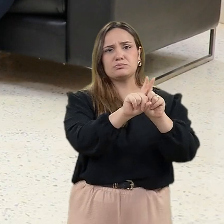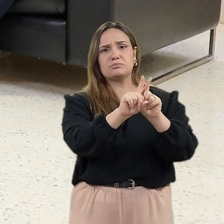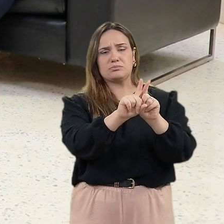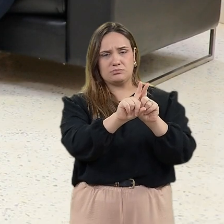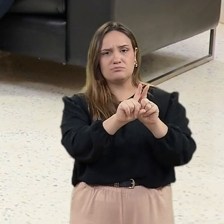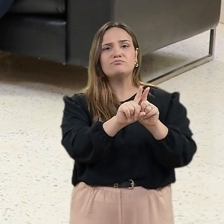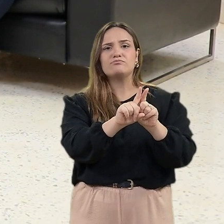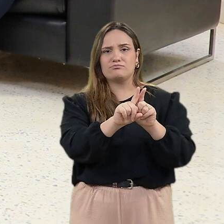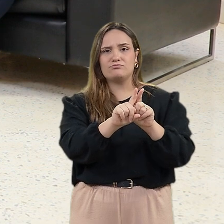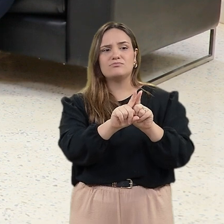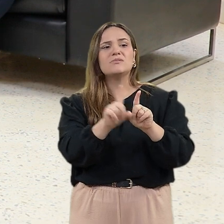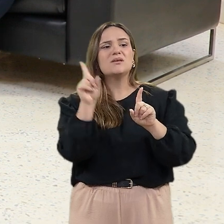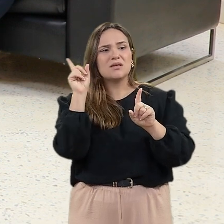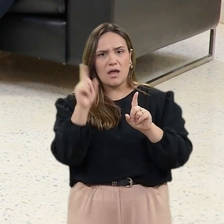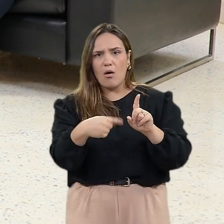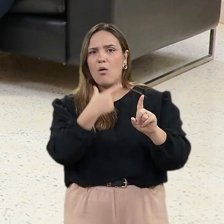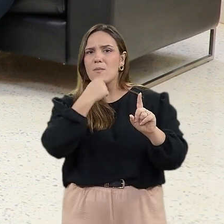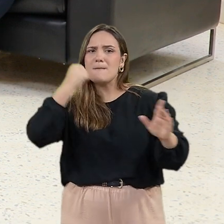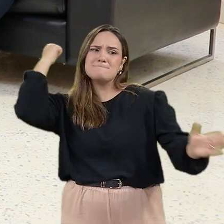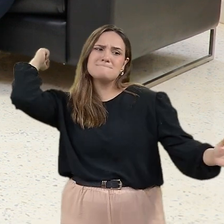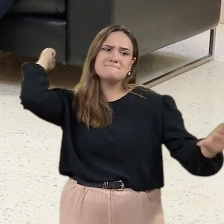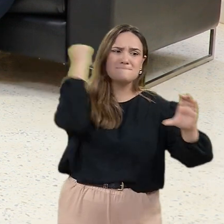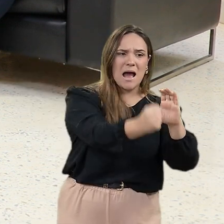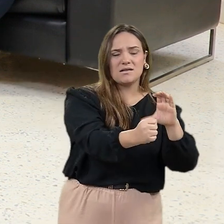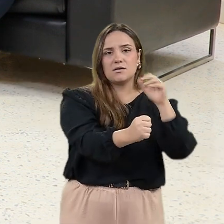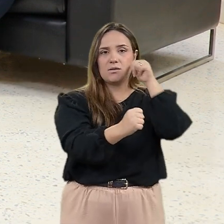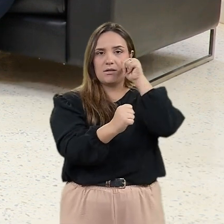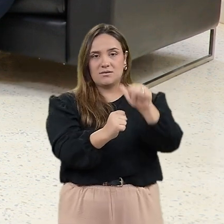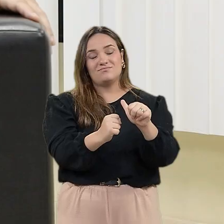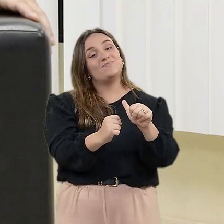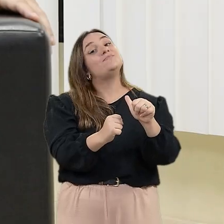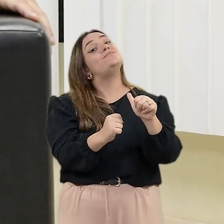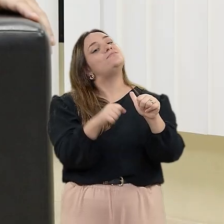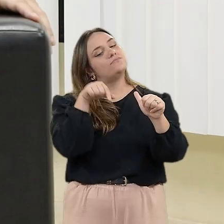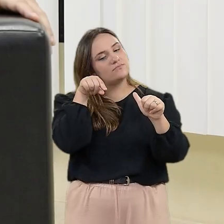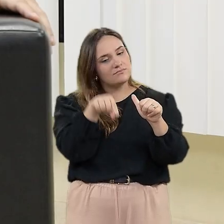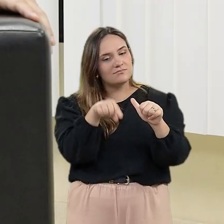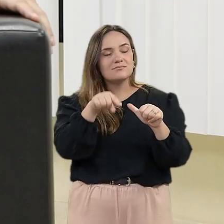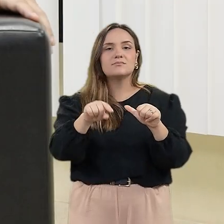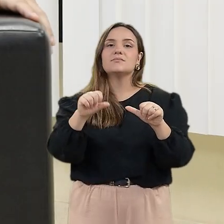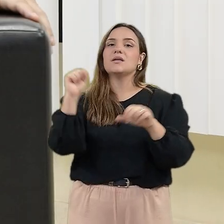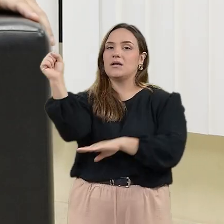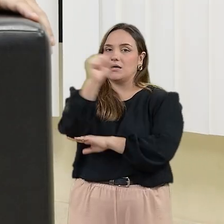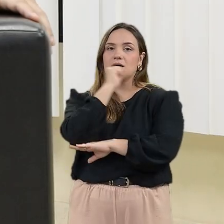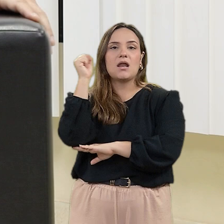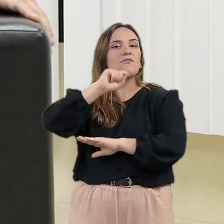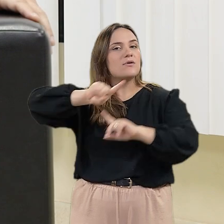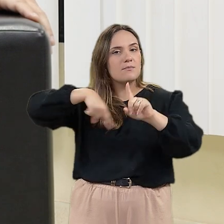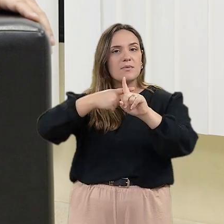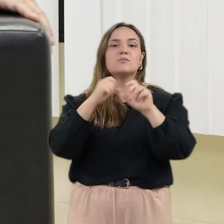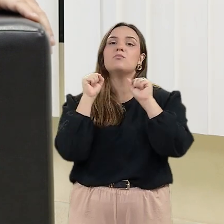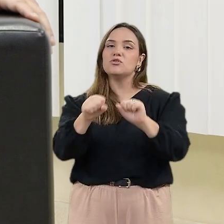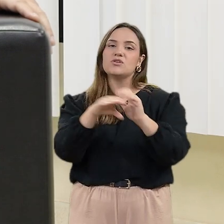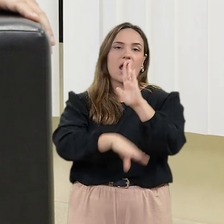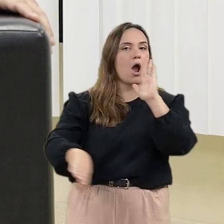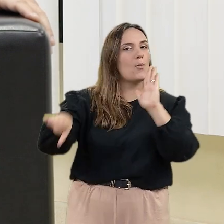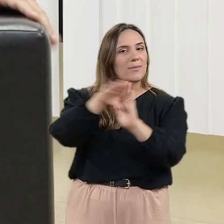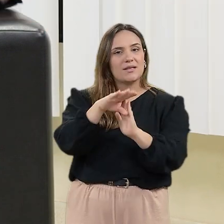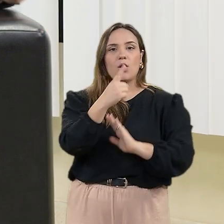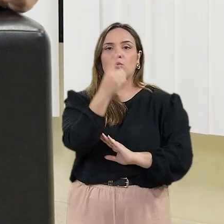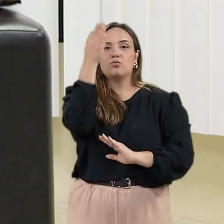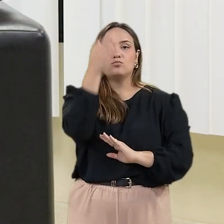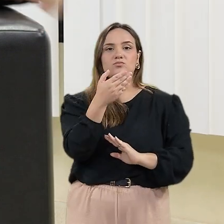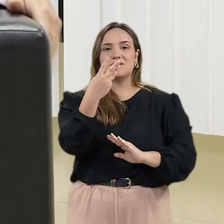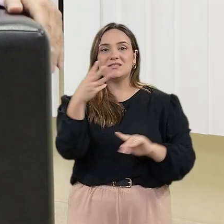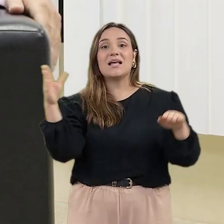o trágico final, que foi o feminicídio. Nessa situação, também, o juiz pode aumentar essa